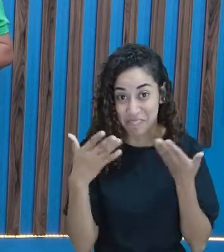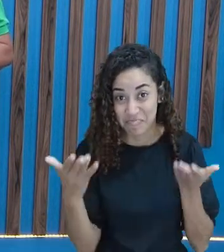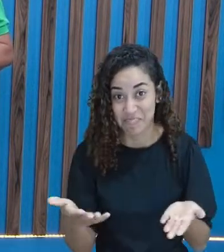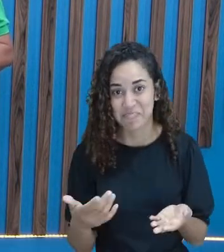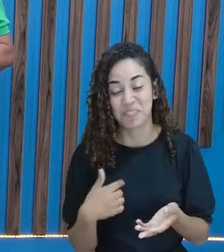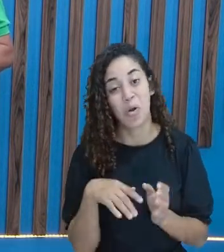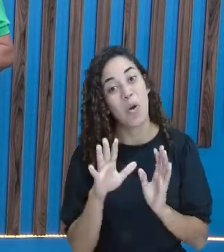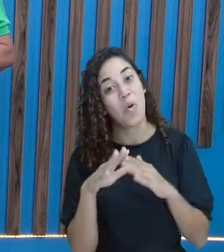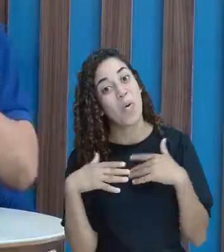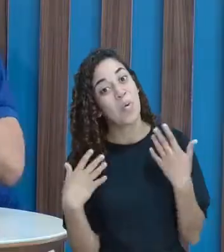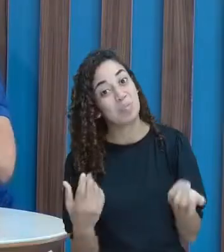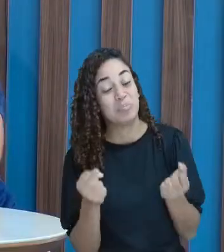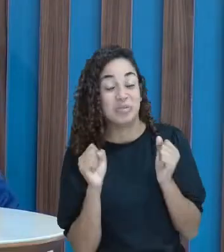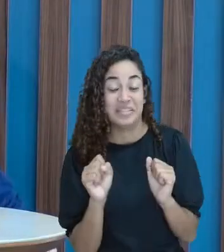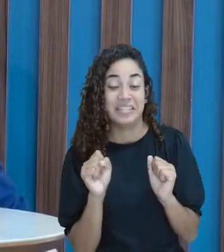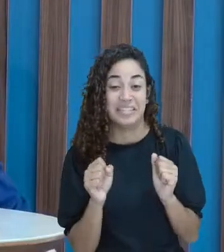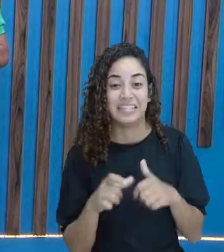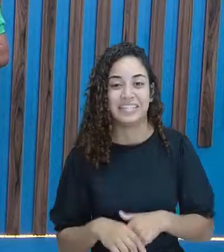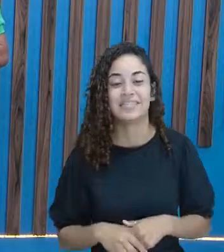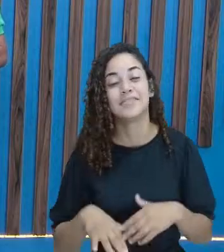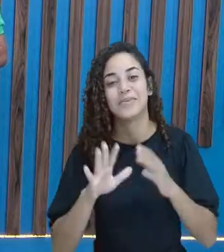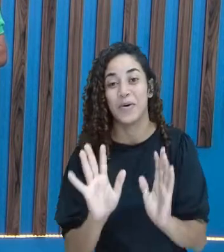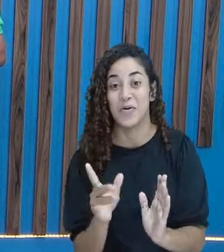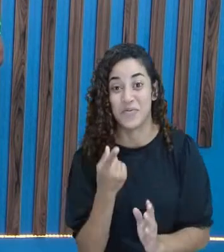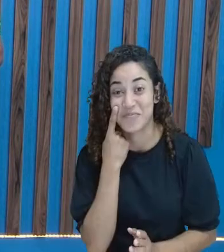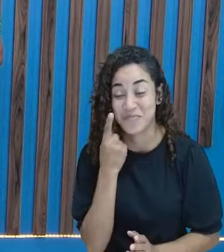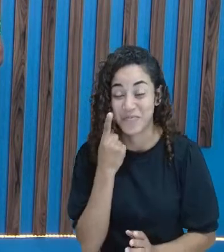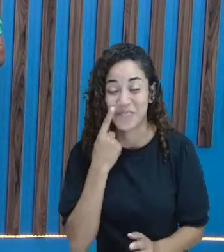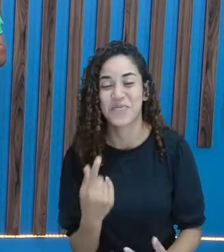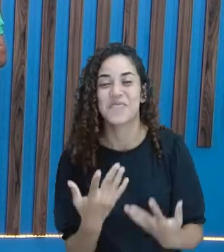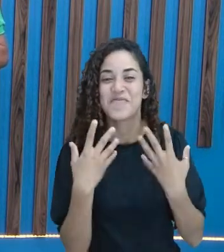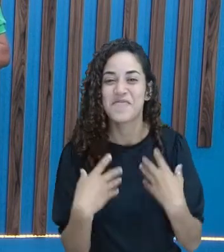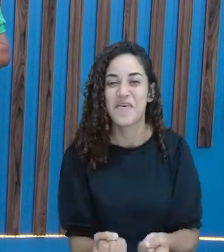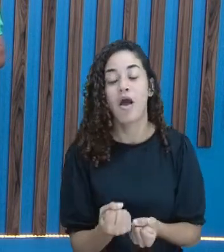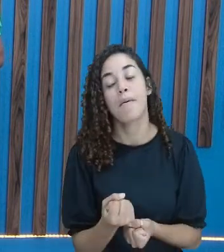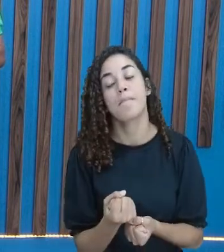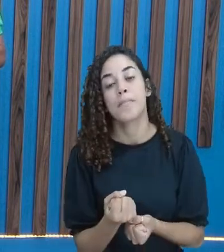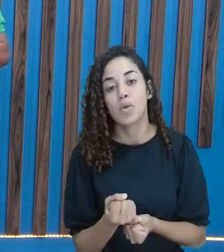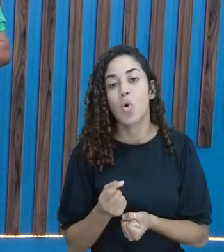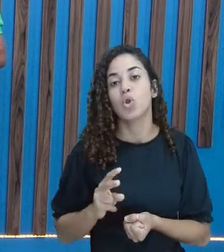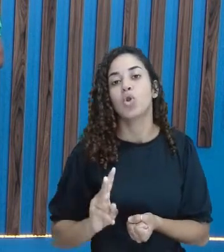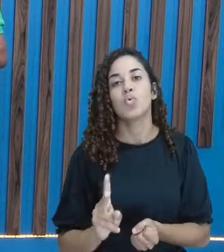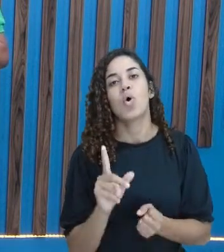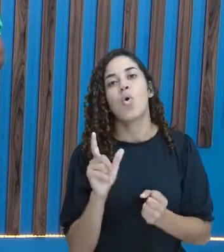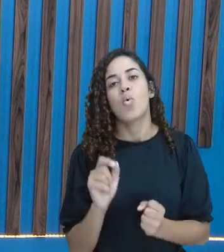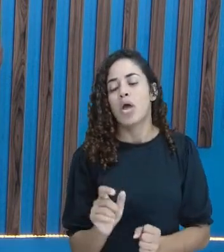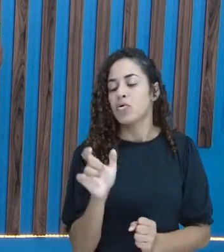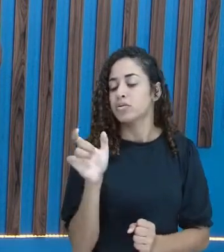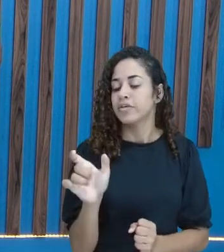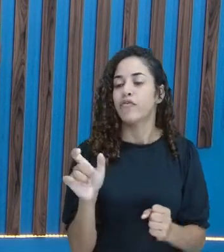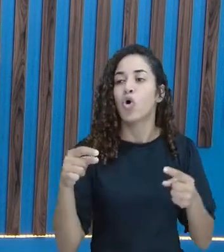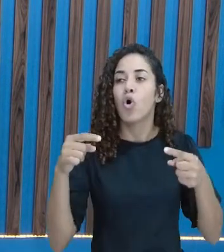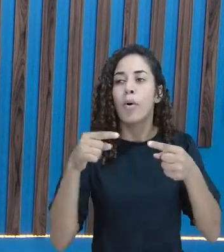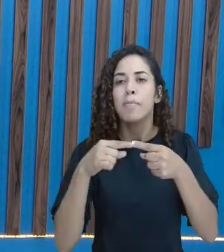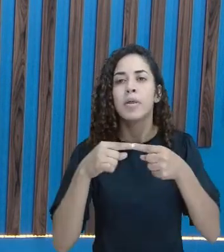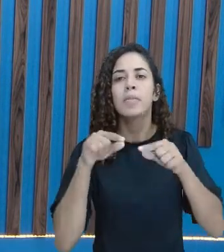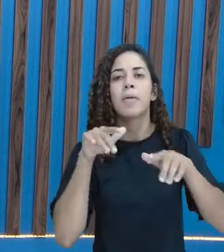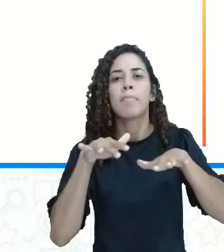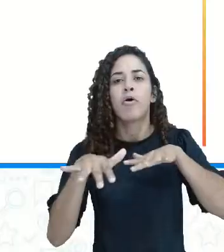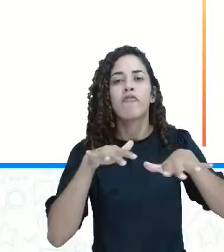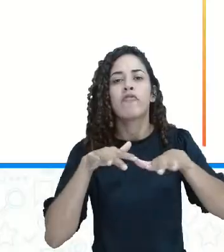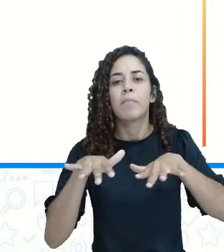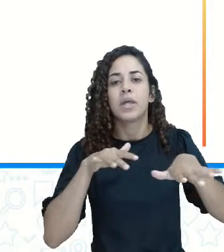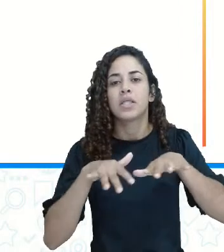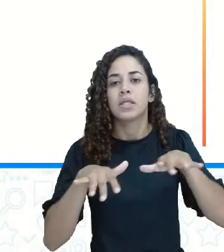De repente, né? Enfim, vamos ver aqui o que a quinosfera tem a ver com essa movimentação